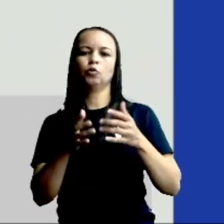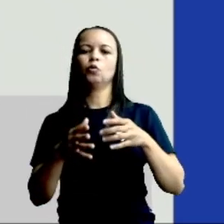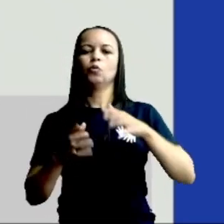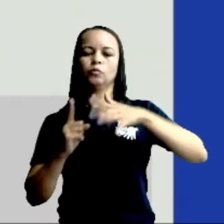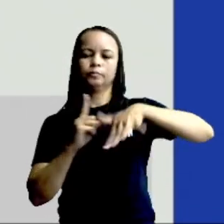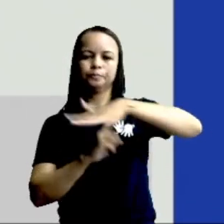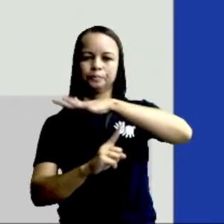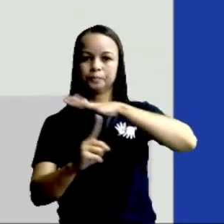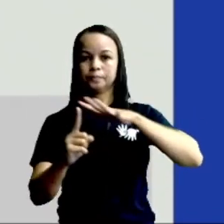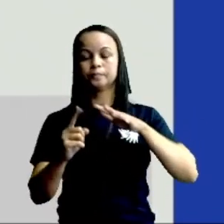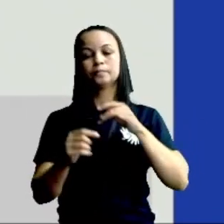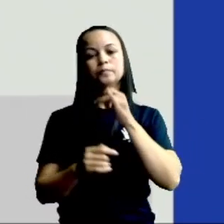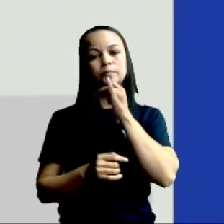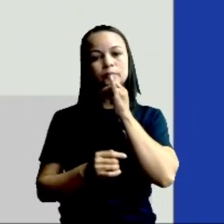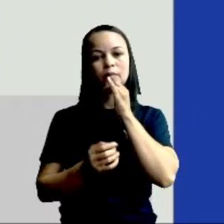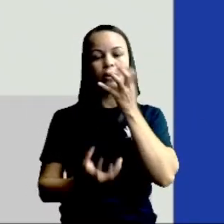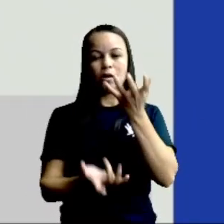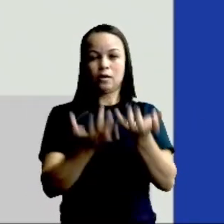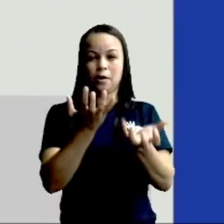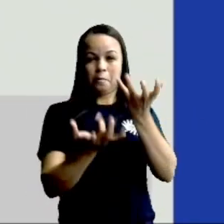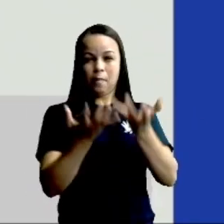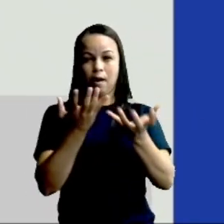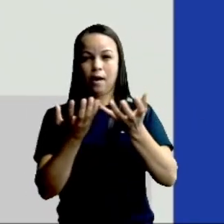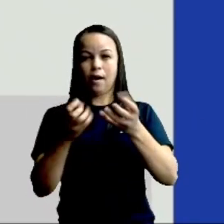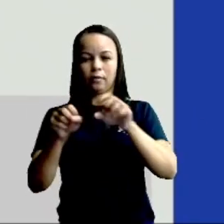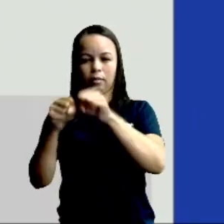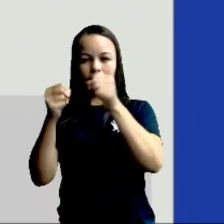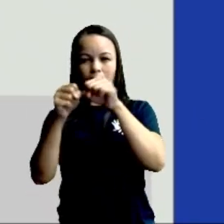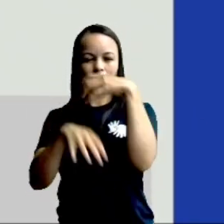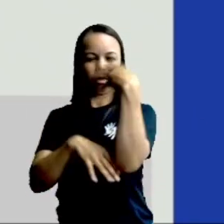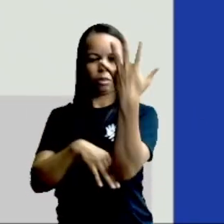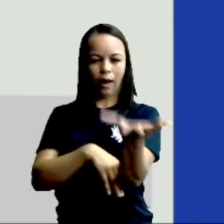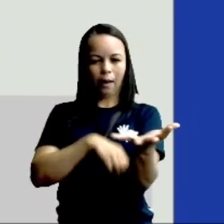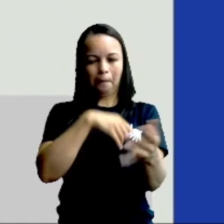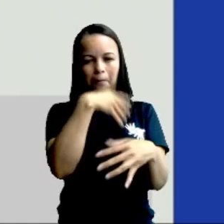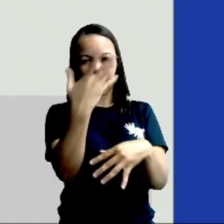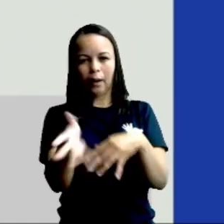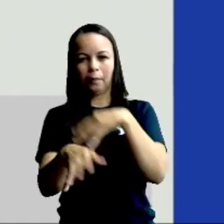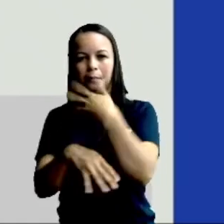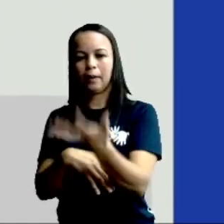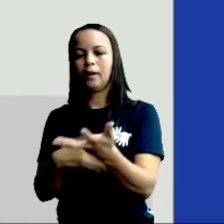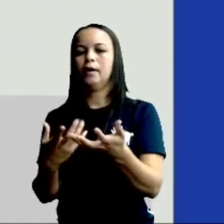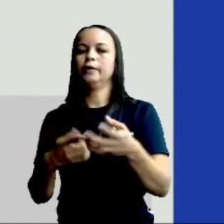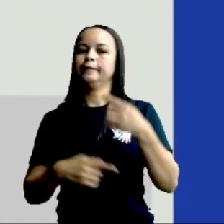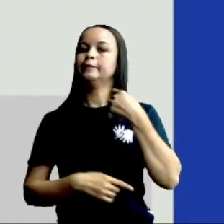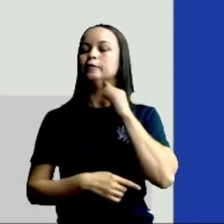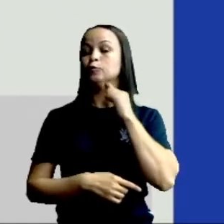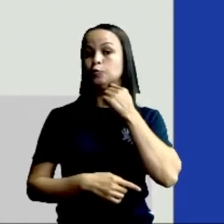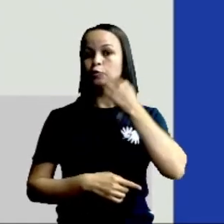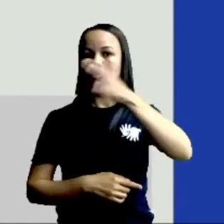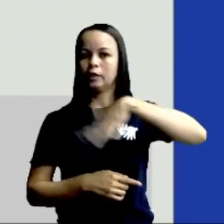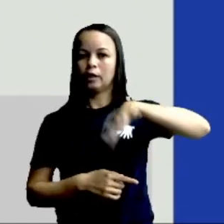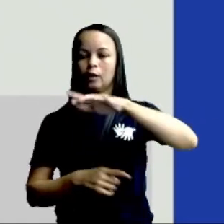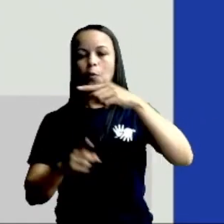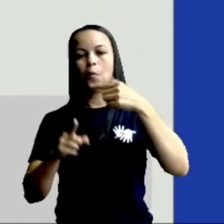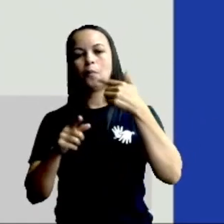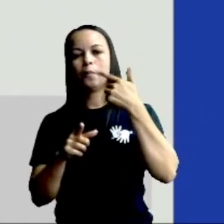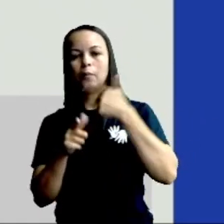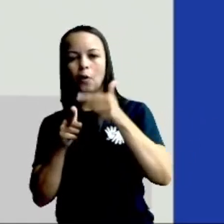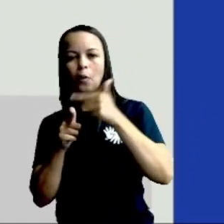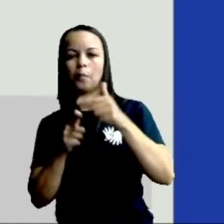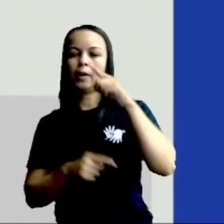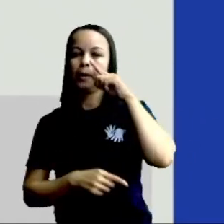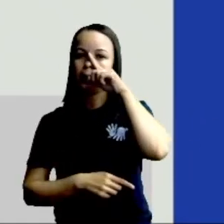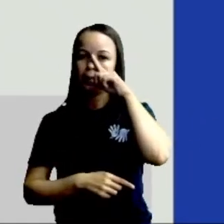mesmo. Queimadas, desmatamentos e poluição causam sérios danos à natureza e à